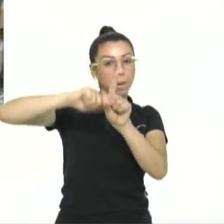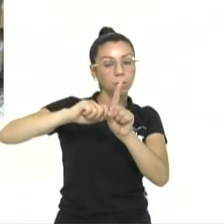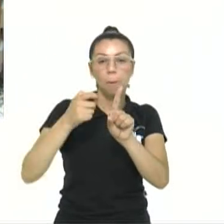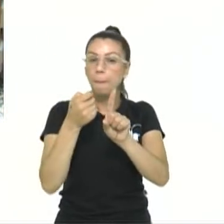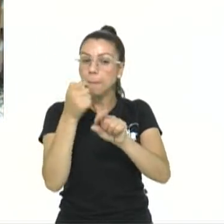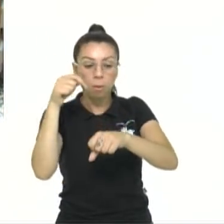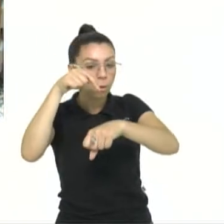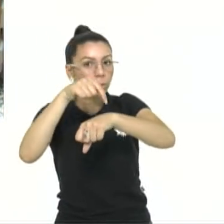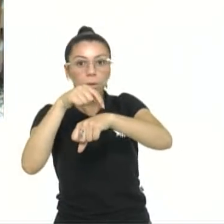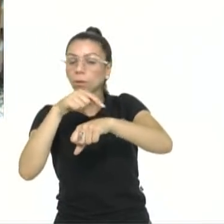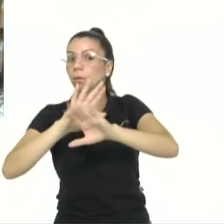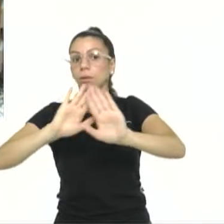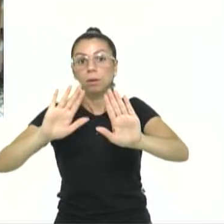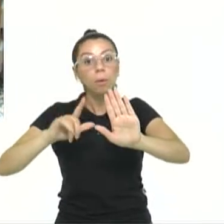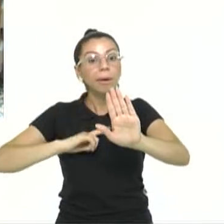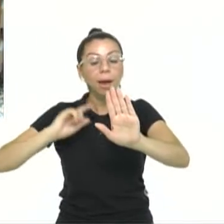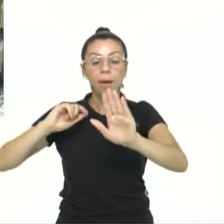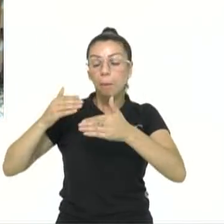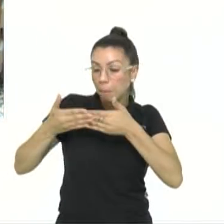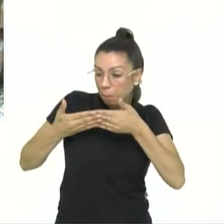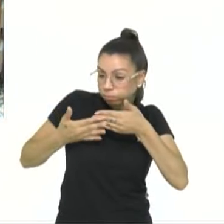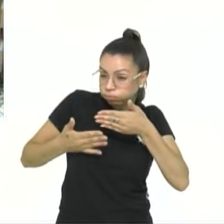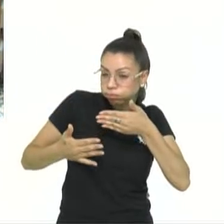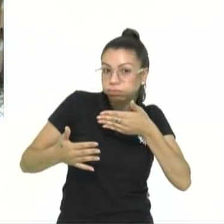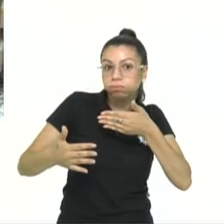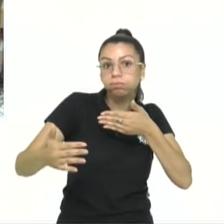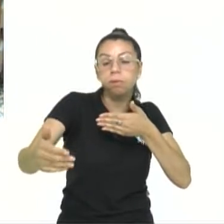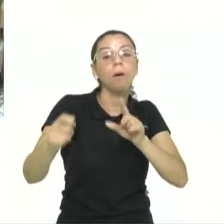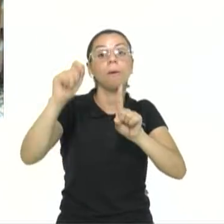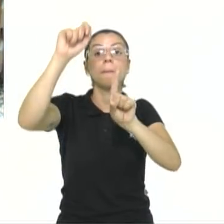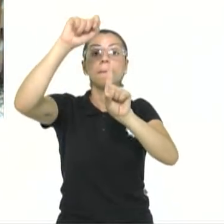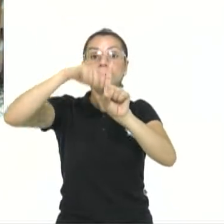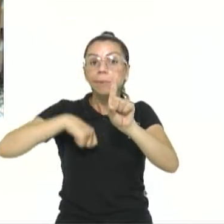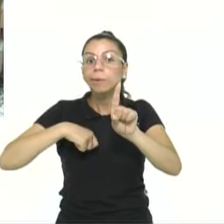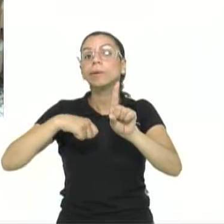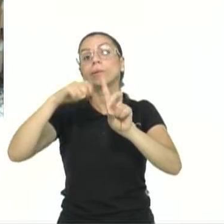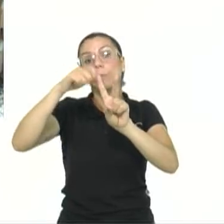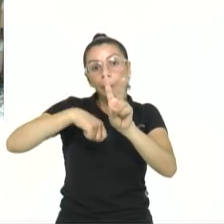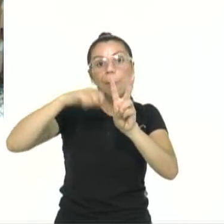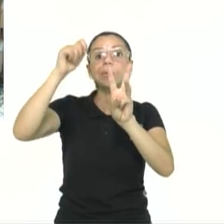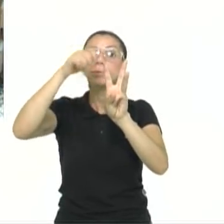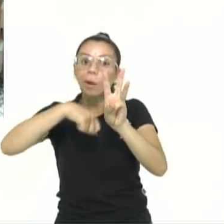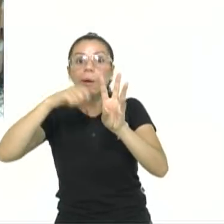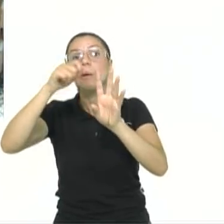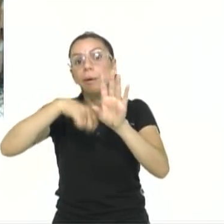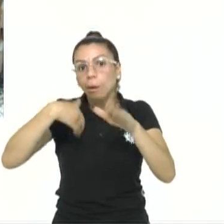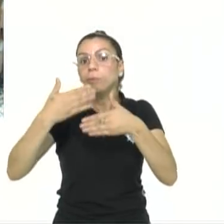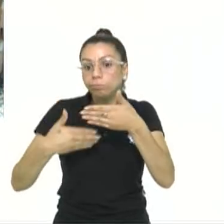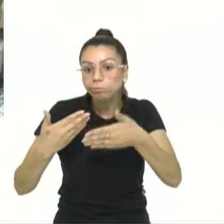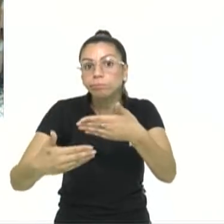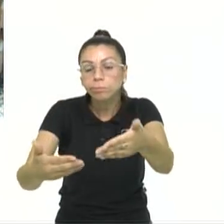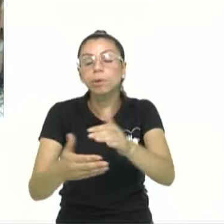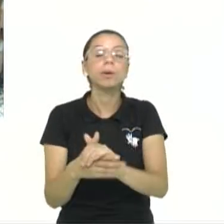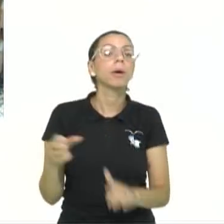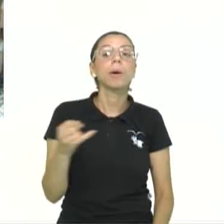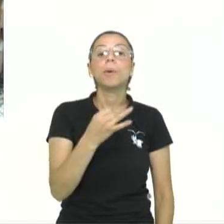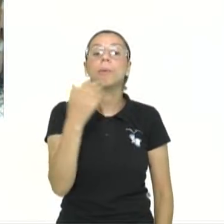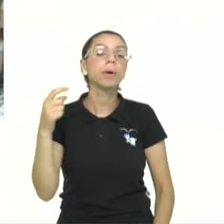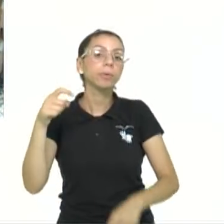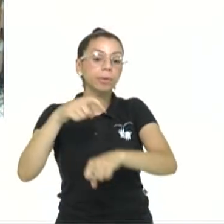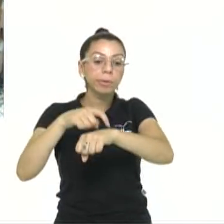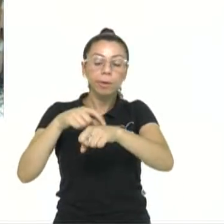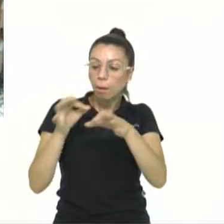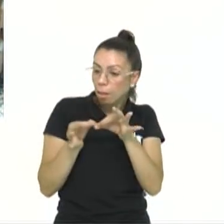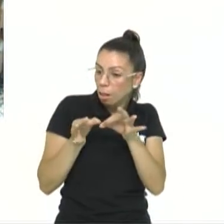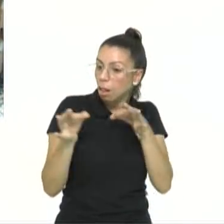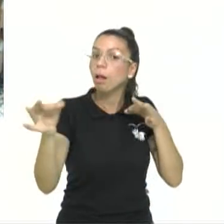ou horas, duravam meses. Então, quanto tempo eles conseguiam se deslocar durante o dia ali, que distância